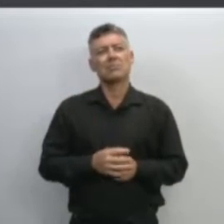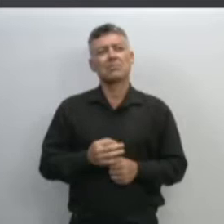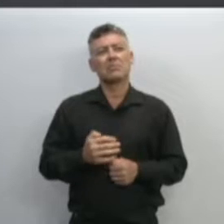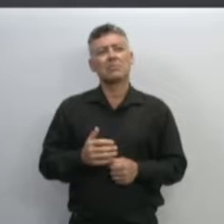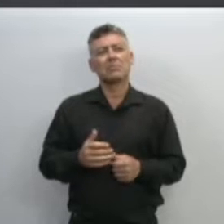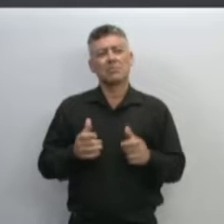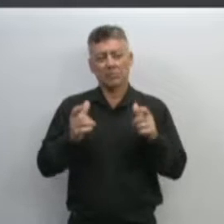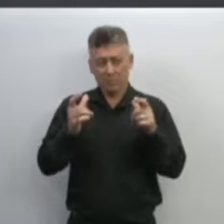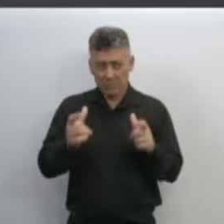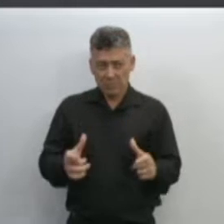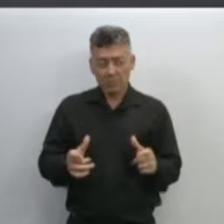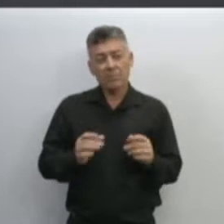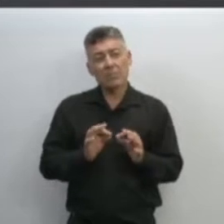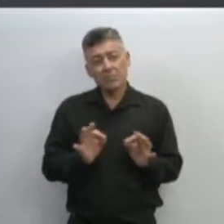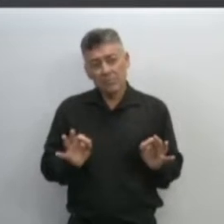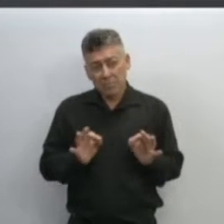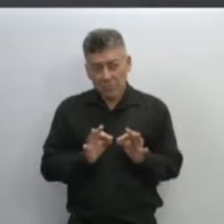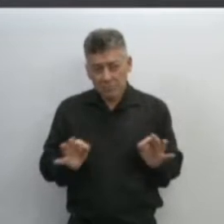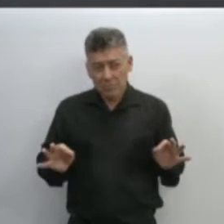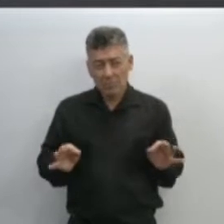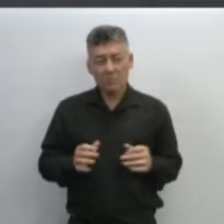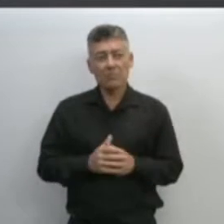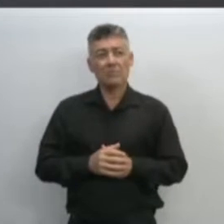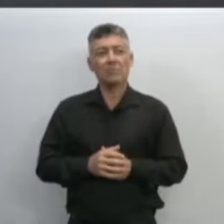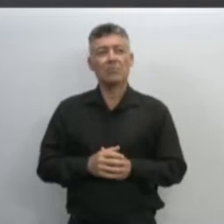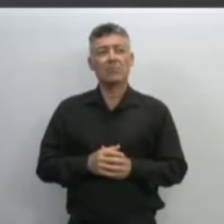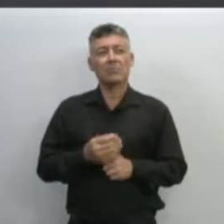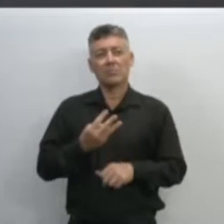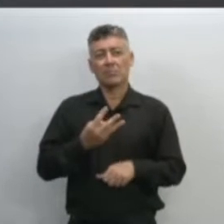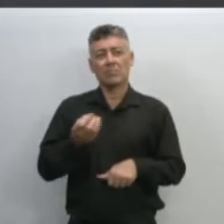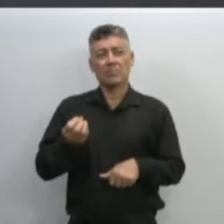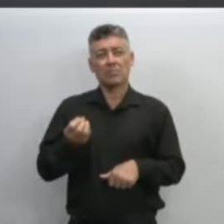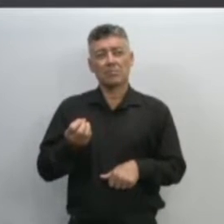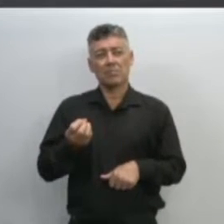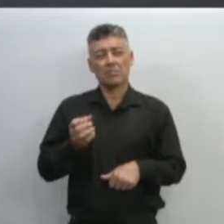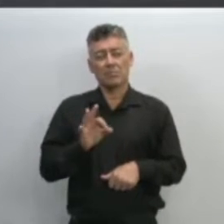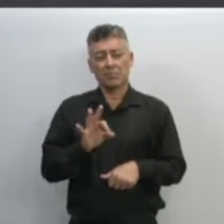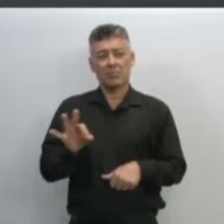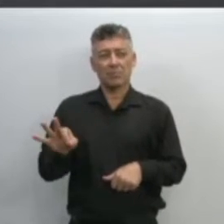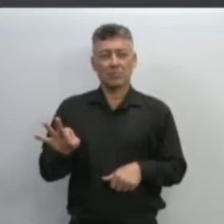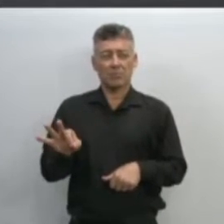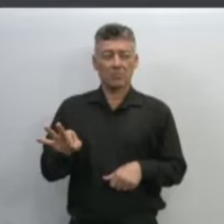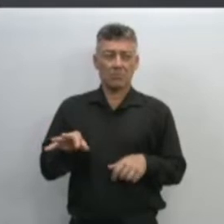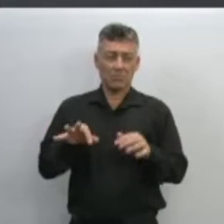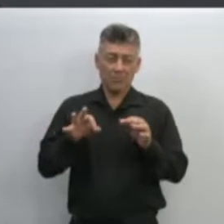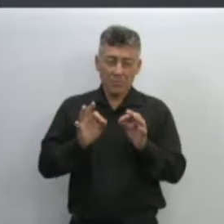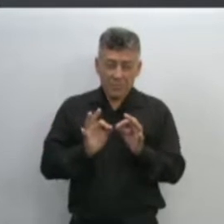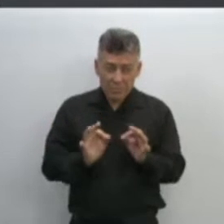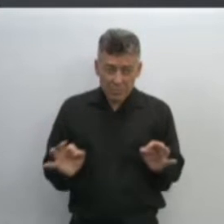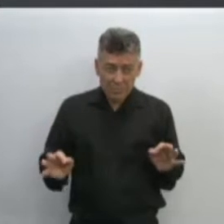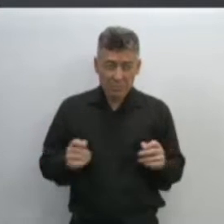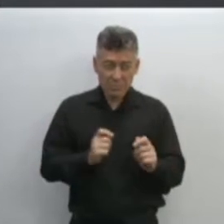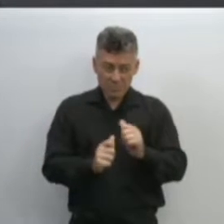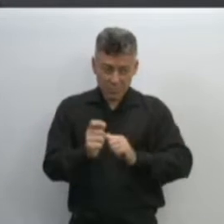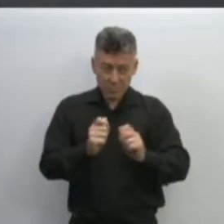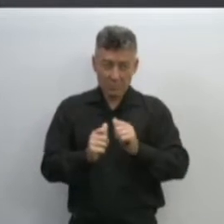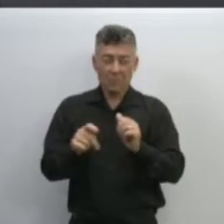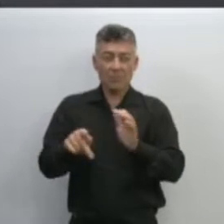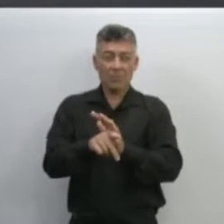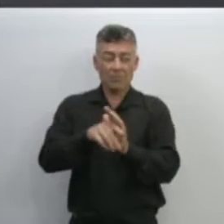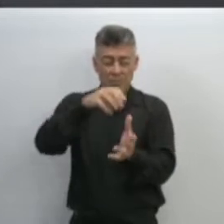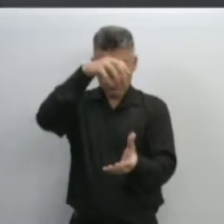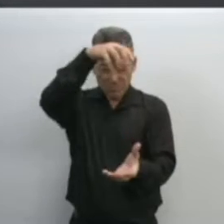move, no mínimo, na pior das hipóteses, 30% do PIB de Natal. A economia de Natal, ela